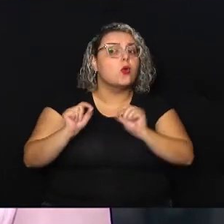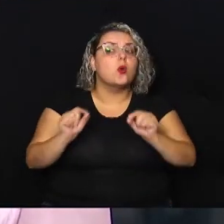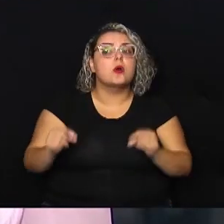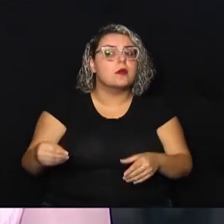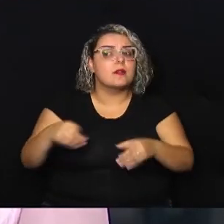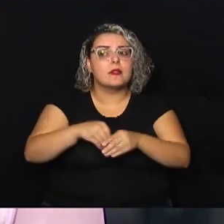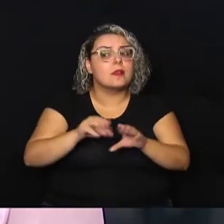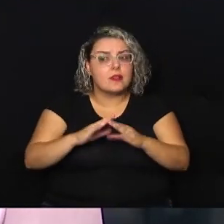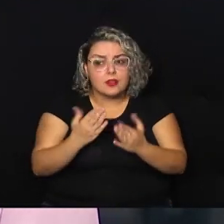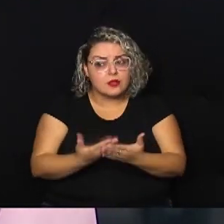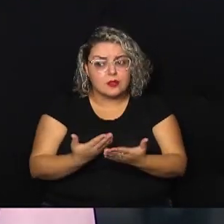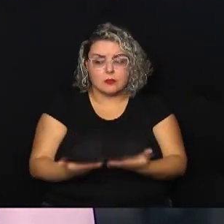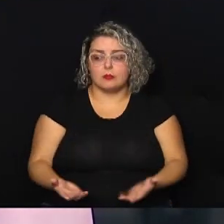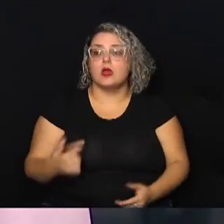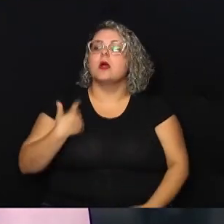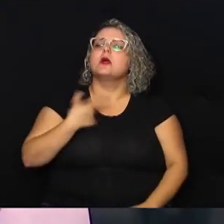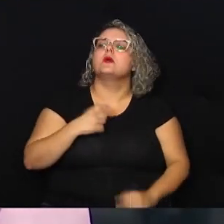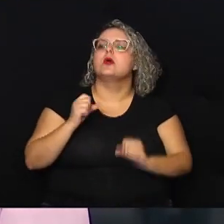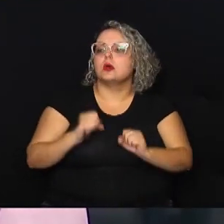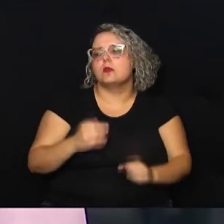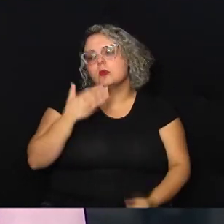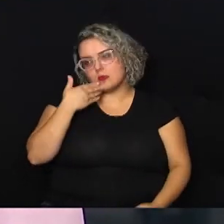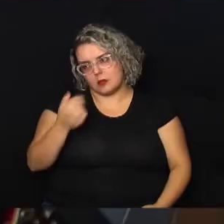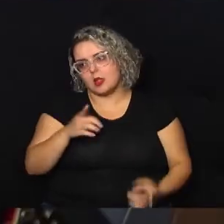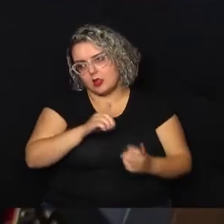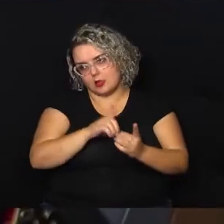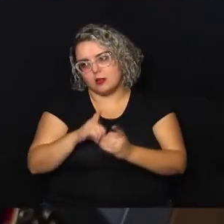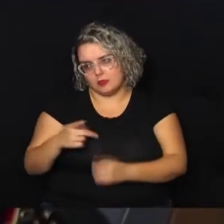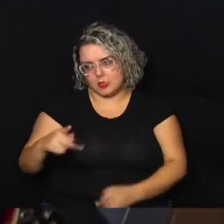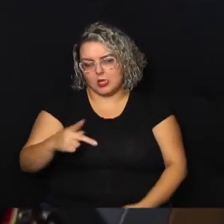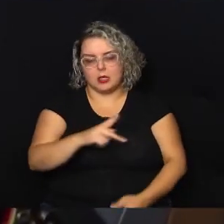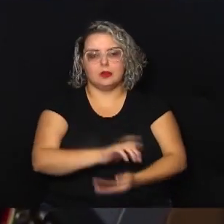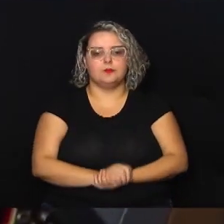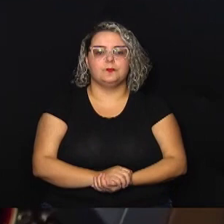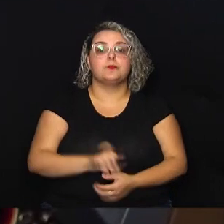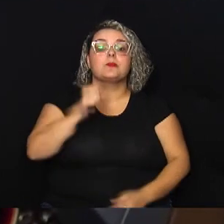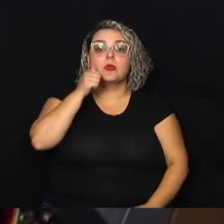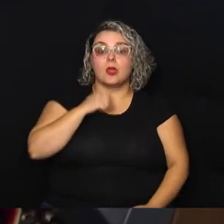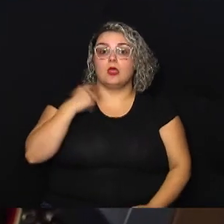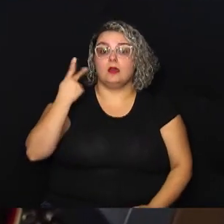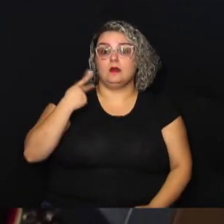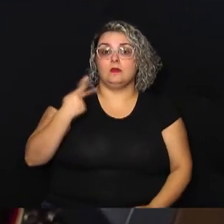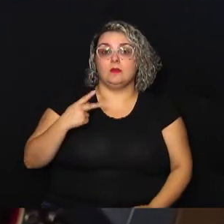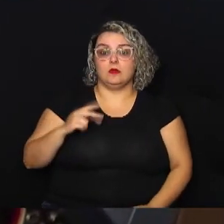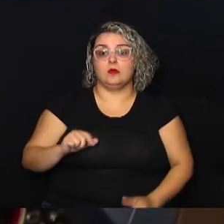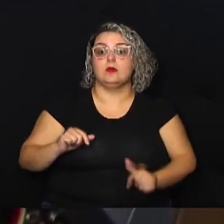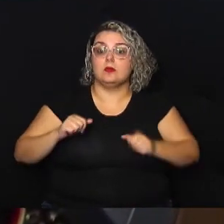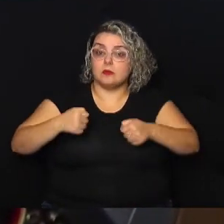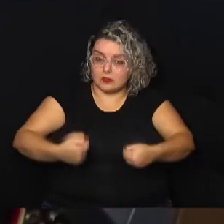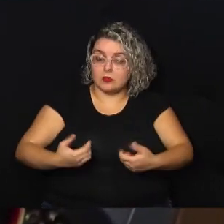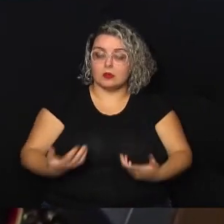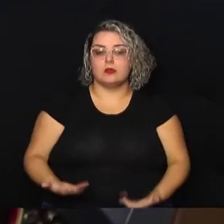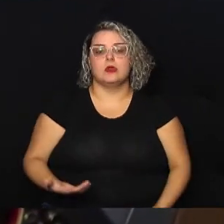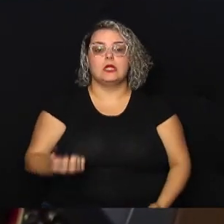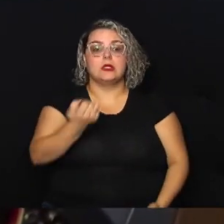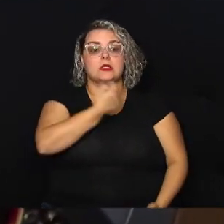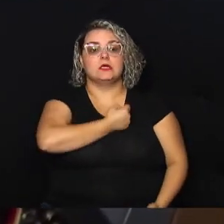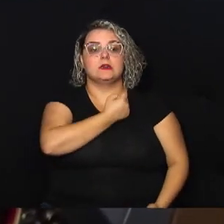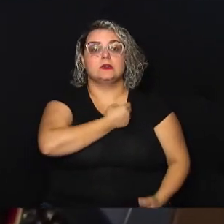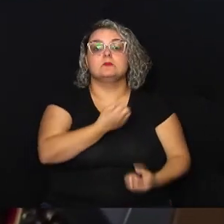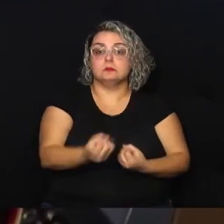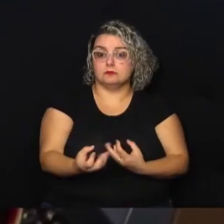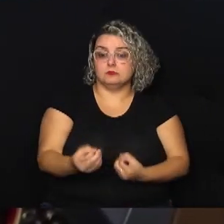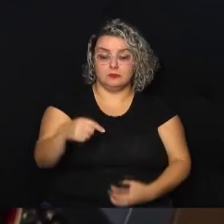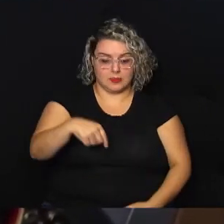escolas, para que a gente possa melhorar o atendimento para elas. A vereadora reforçou a necessidade desses números ainda para